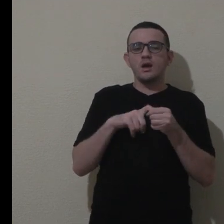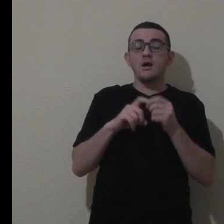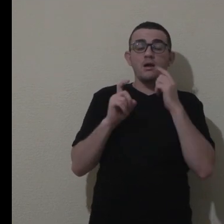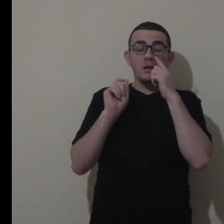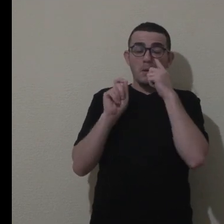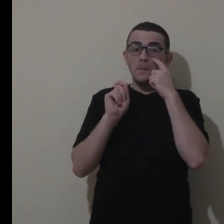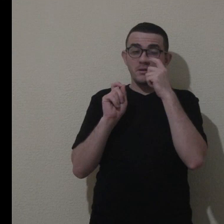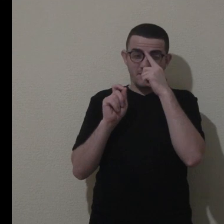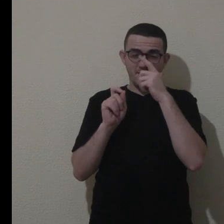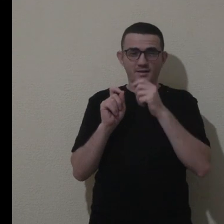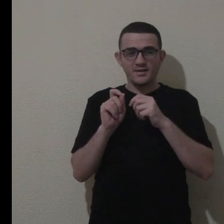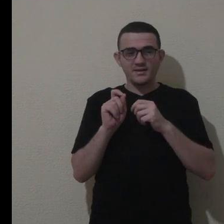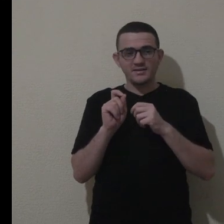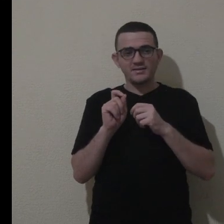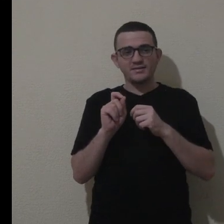aqui, que